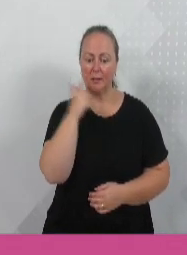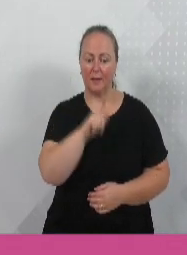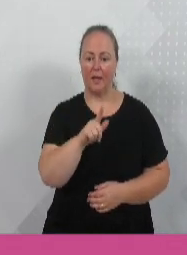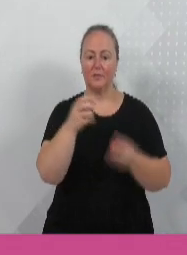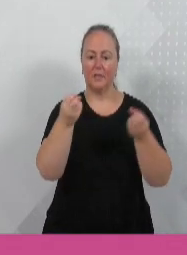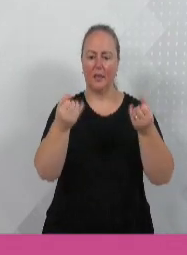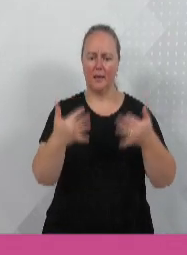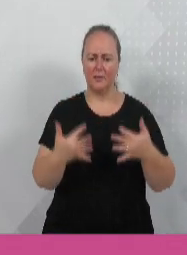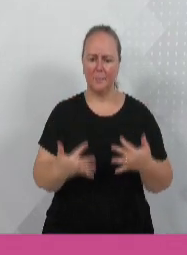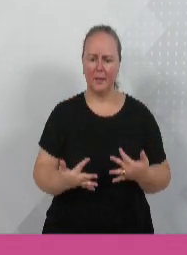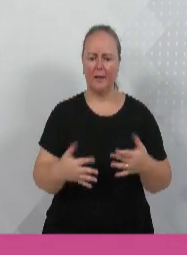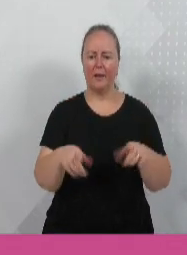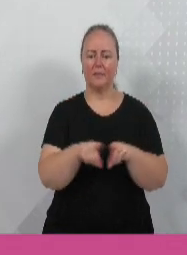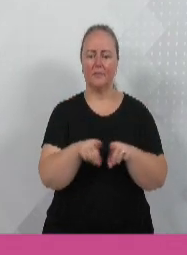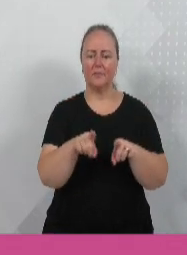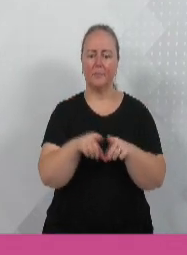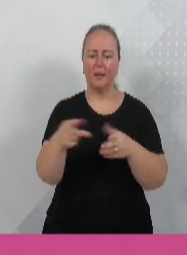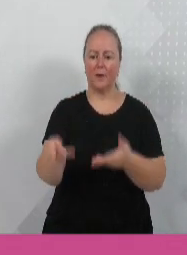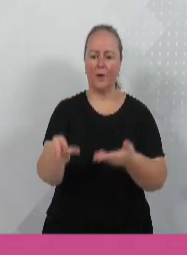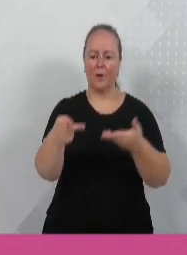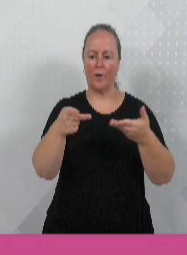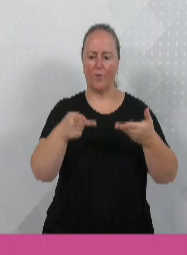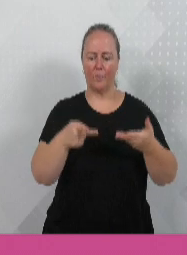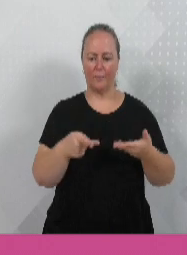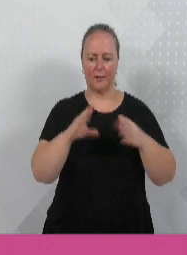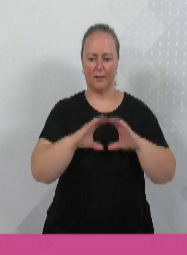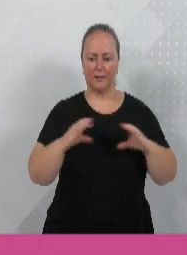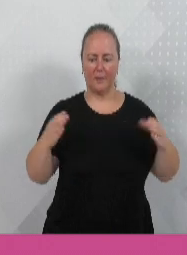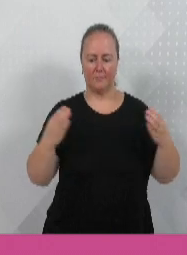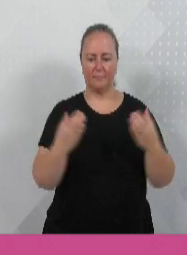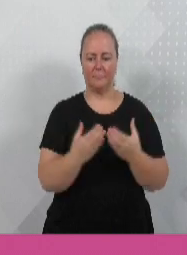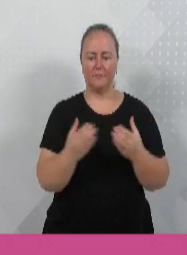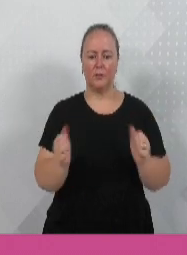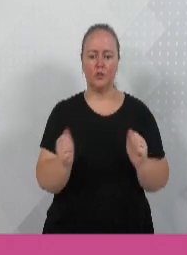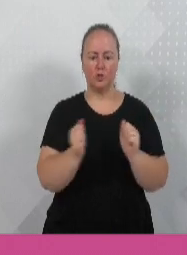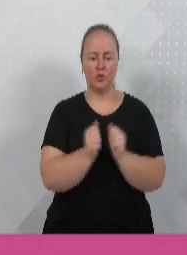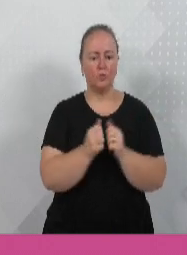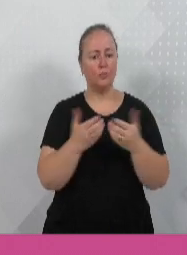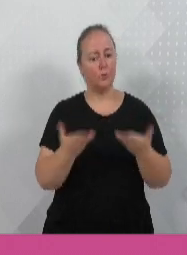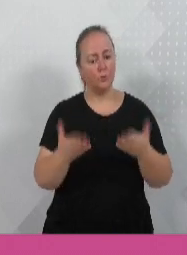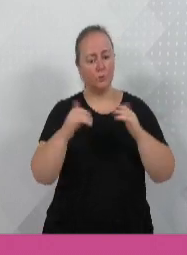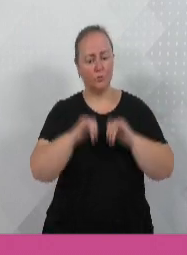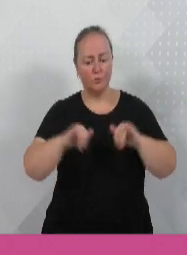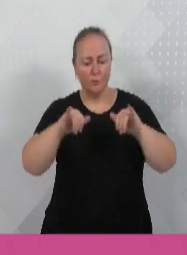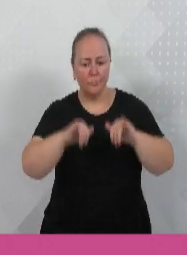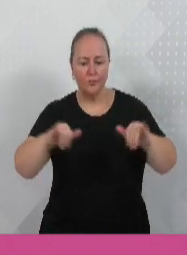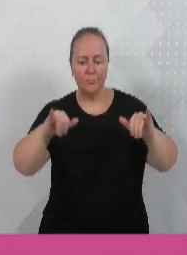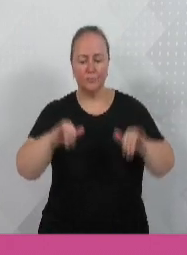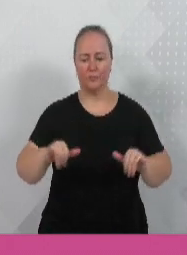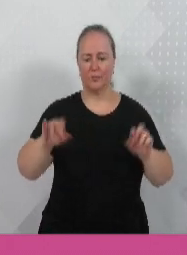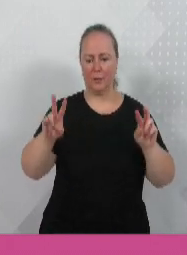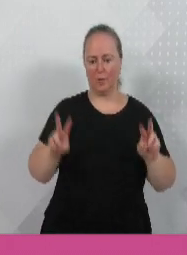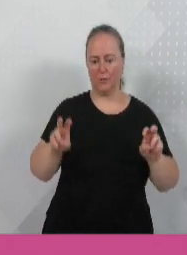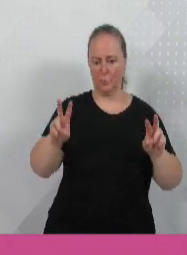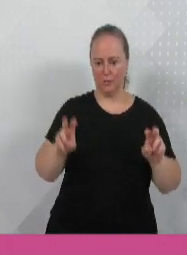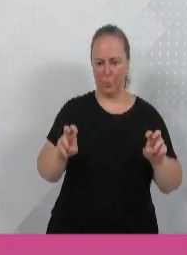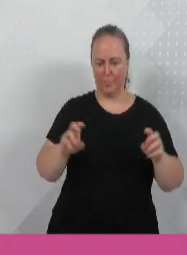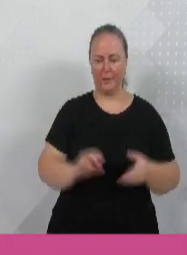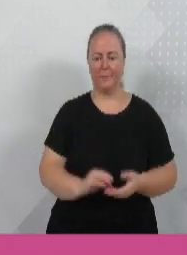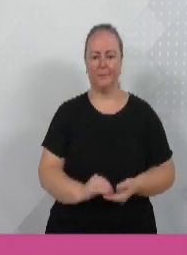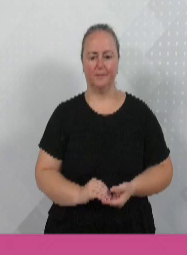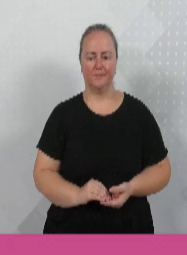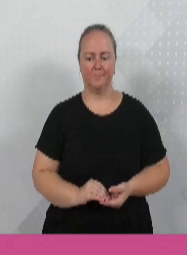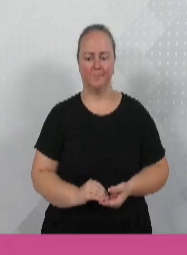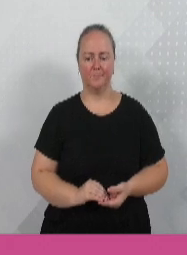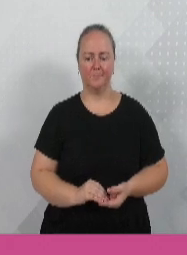explicar e convidar também a nossa comunidade a divulgar sobre o programa, que teve a participação